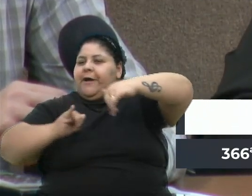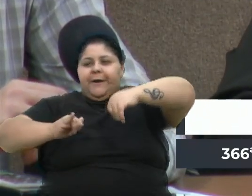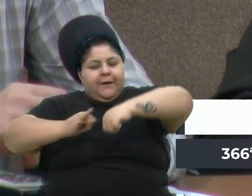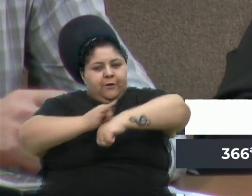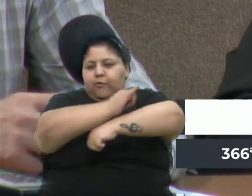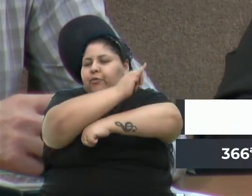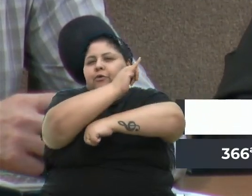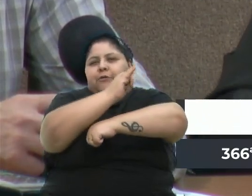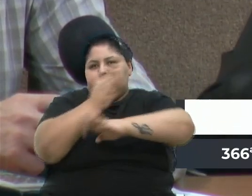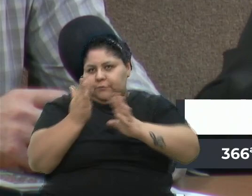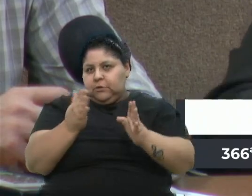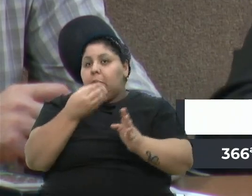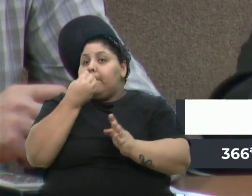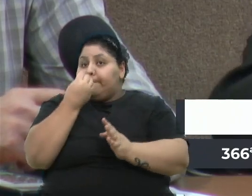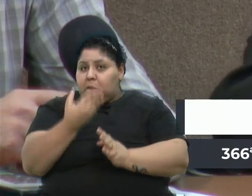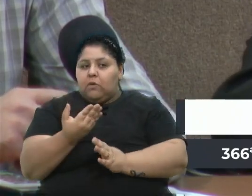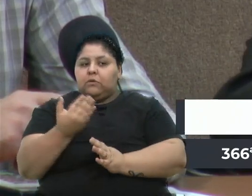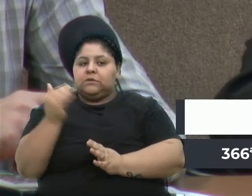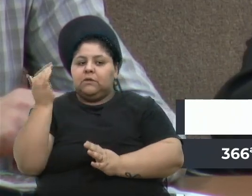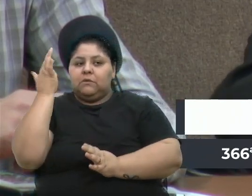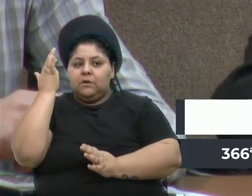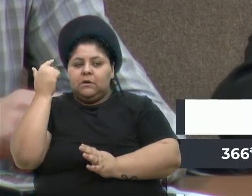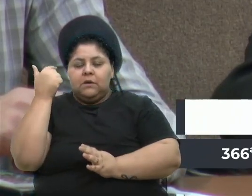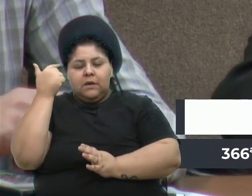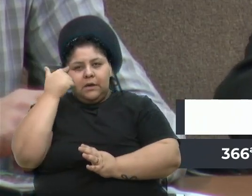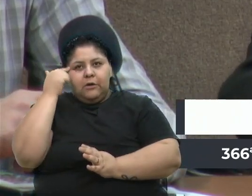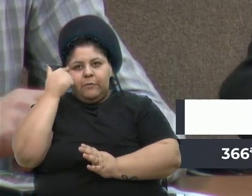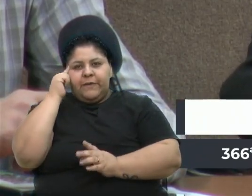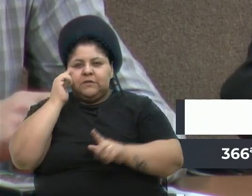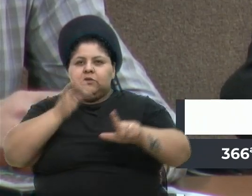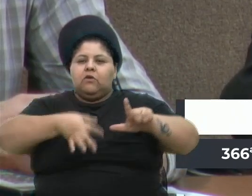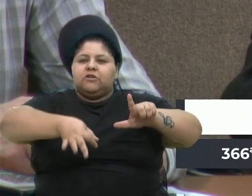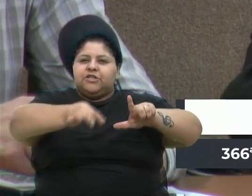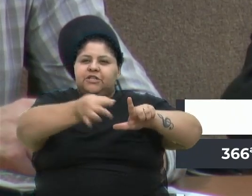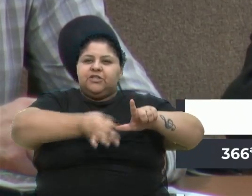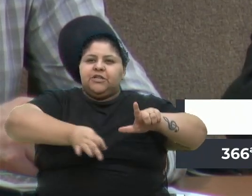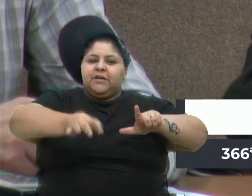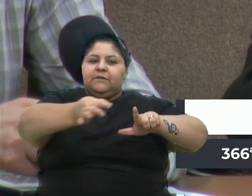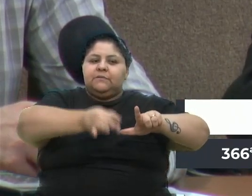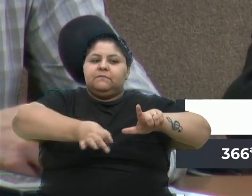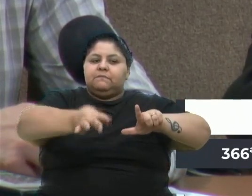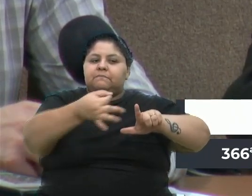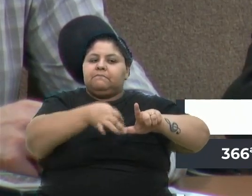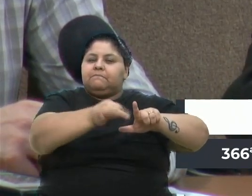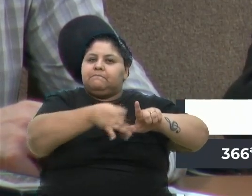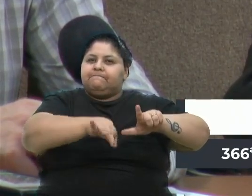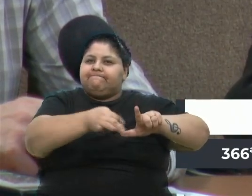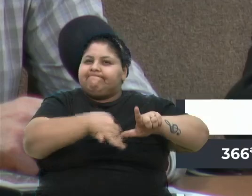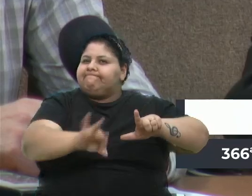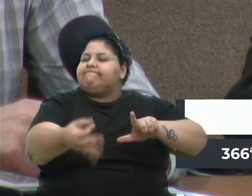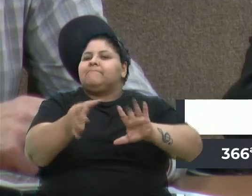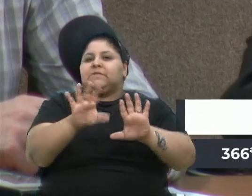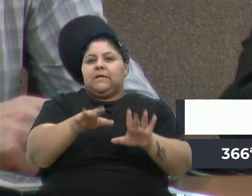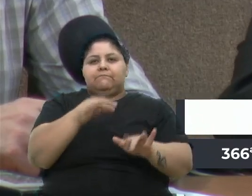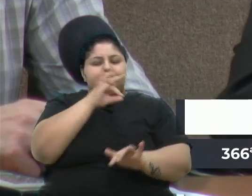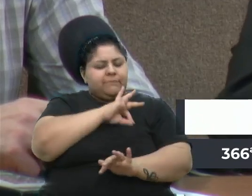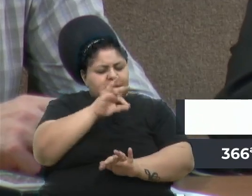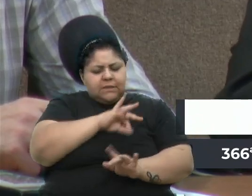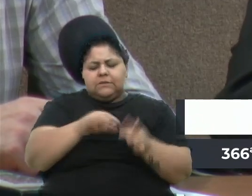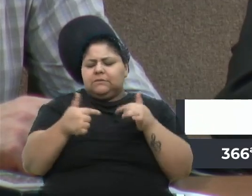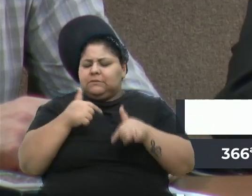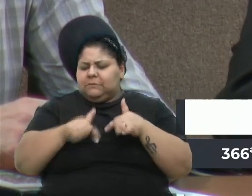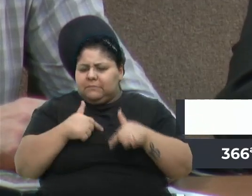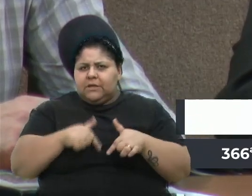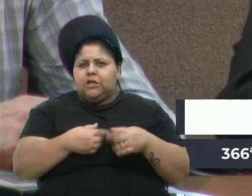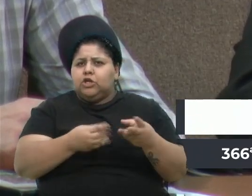isso, mas, de qualquer forma, conta comigo, conta com a bancada do Novo, porque é renda, é emprego, enfim, tudo que a